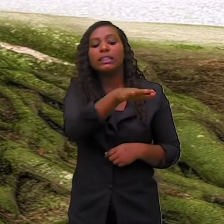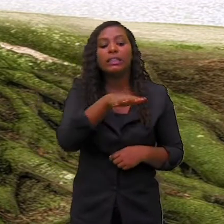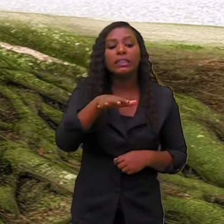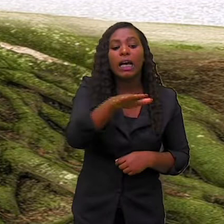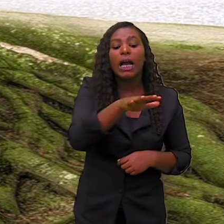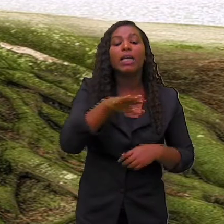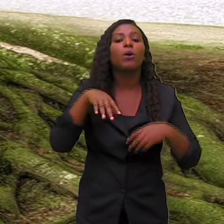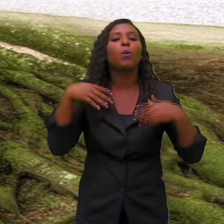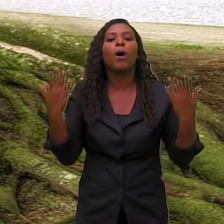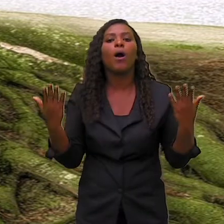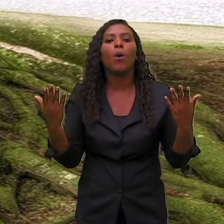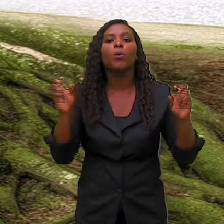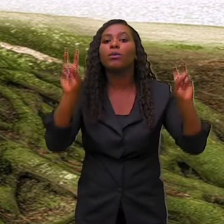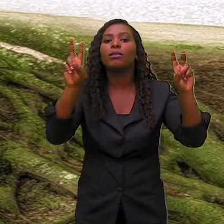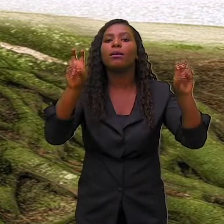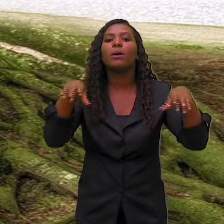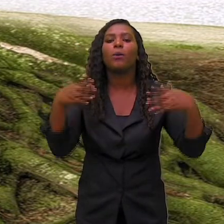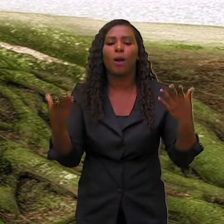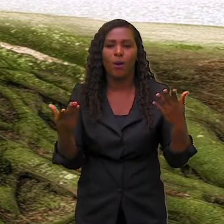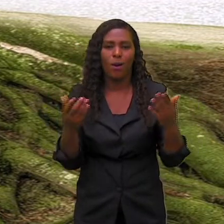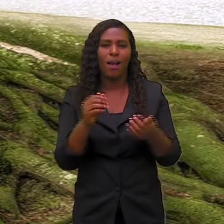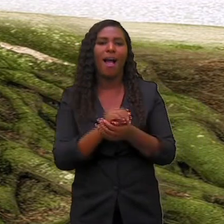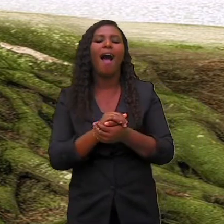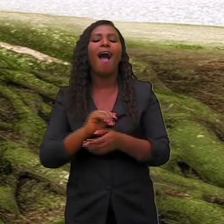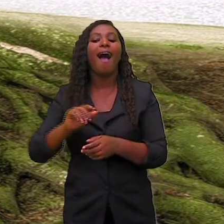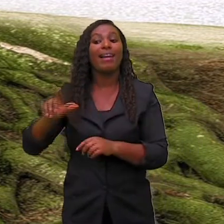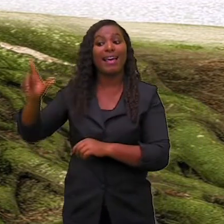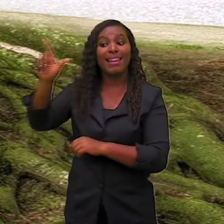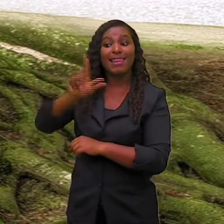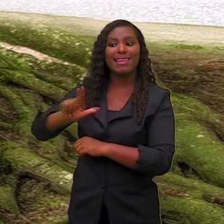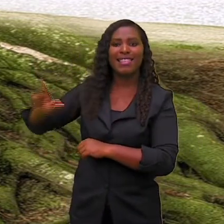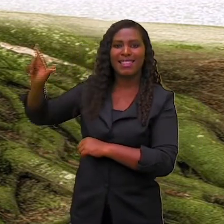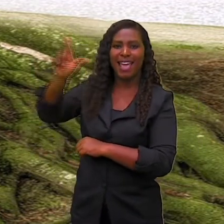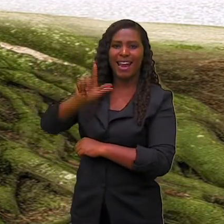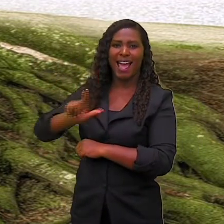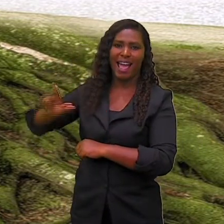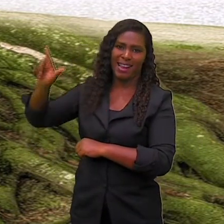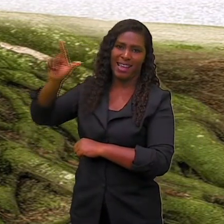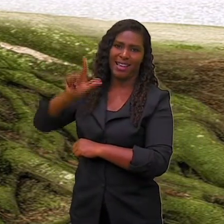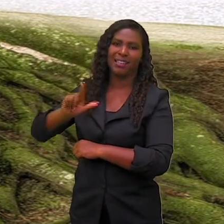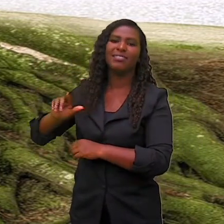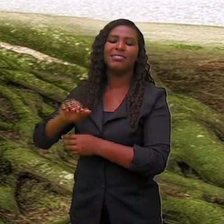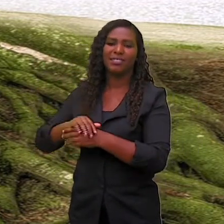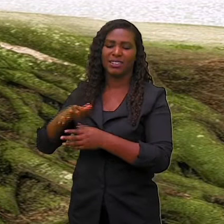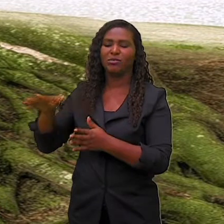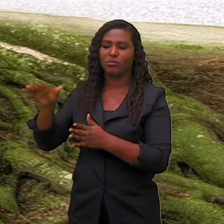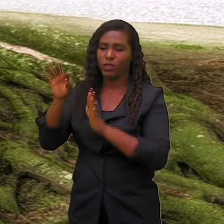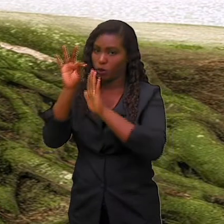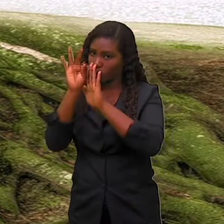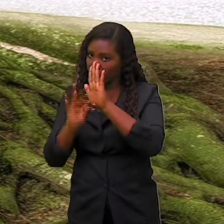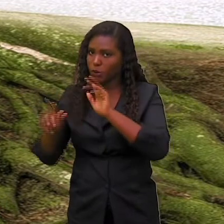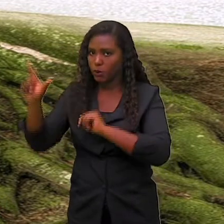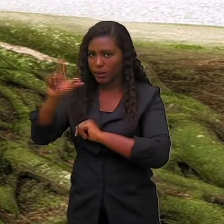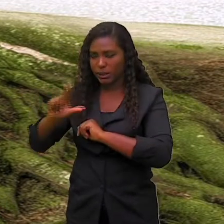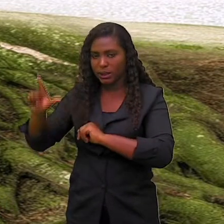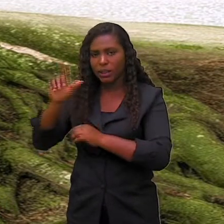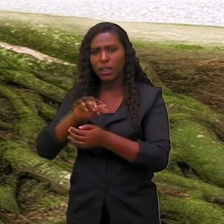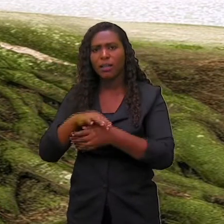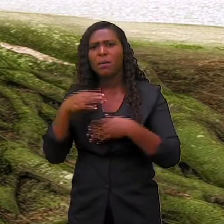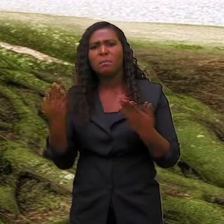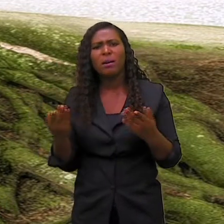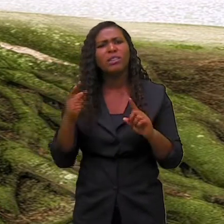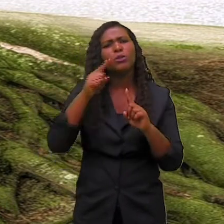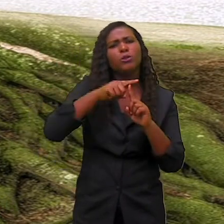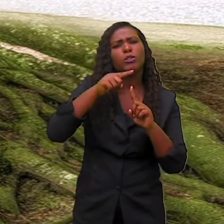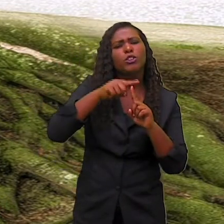Literário, isso mesmo. E qual seria a tipologia do gênero textual conto? Conto, ele é do quê?